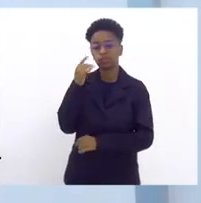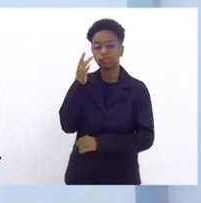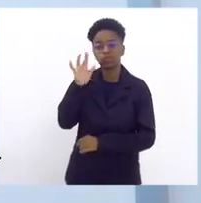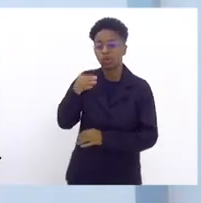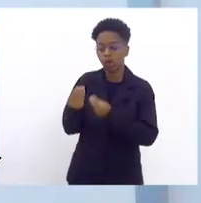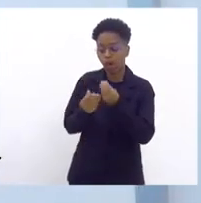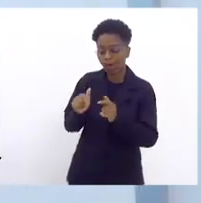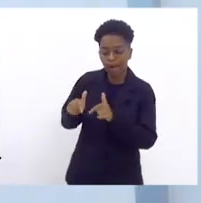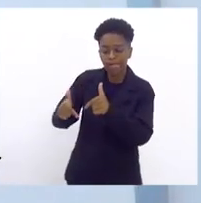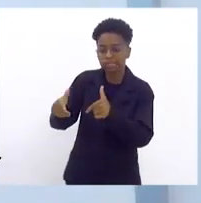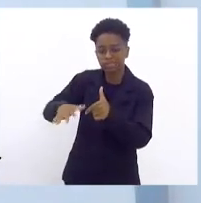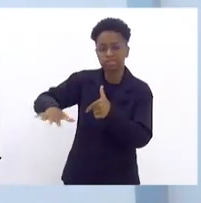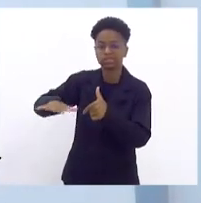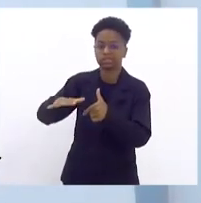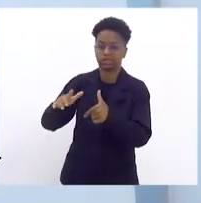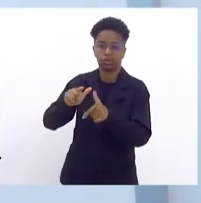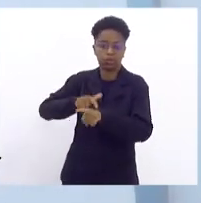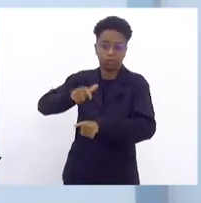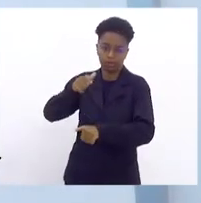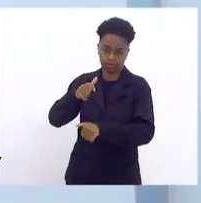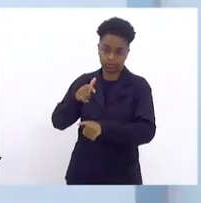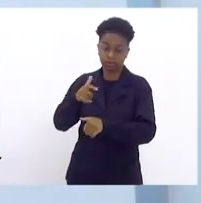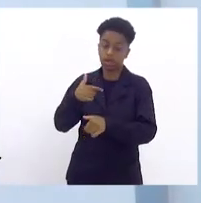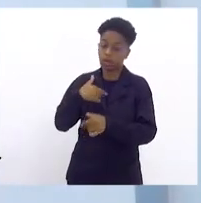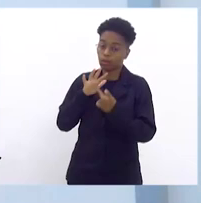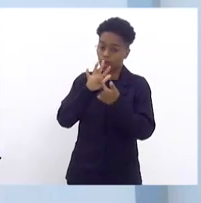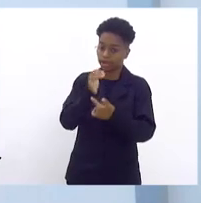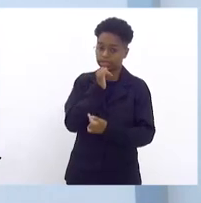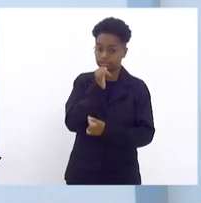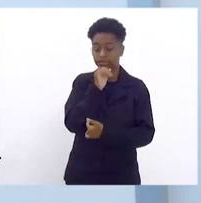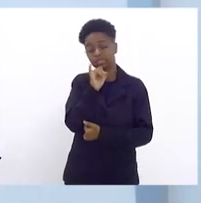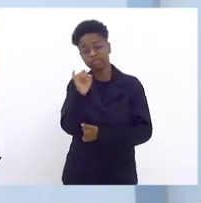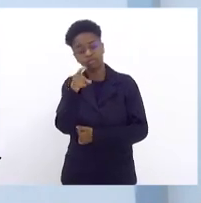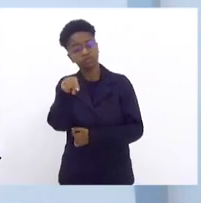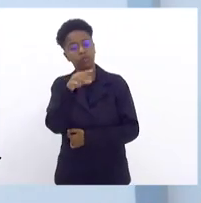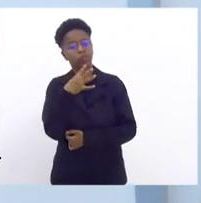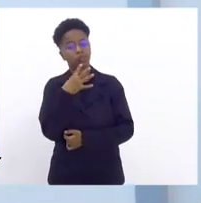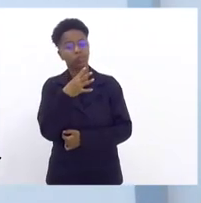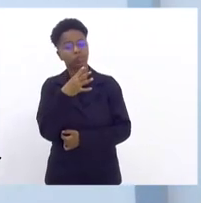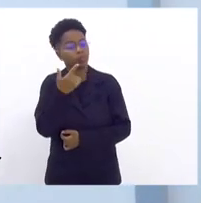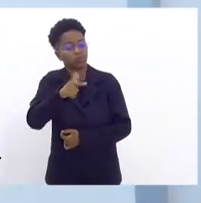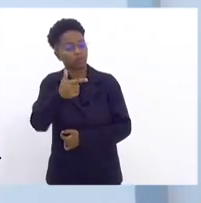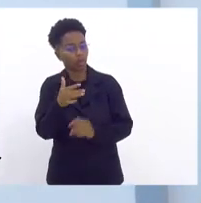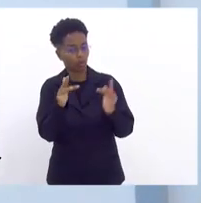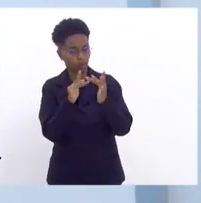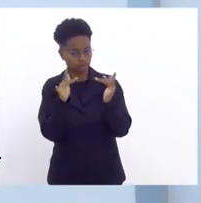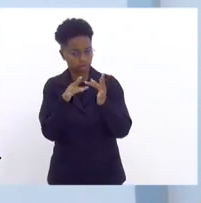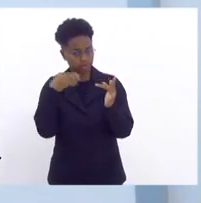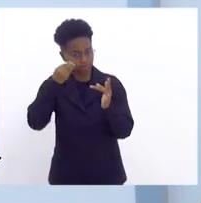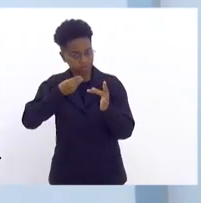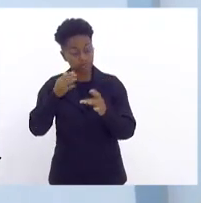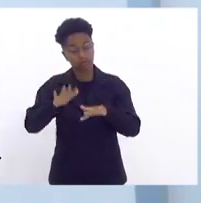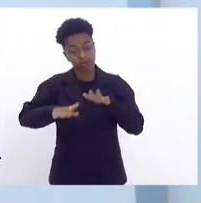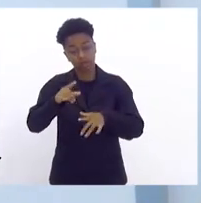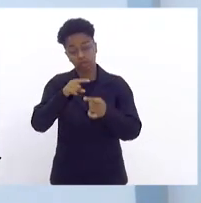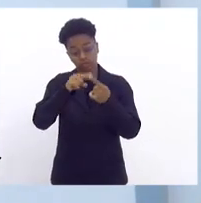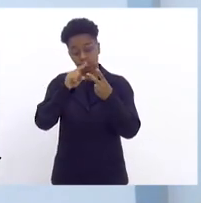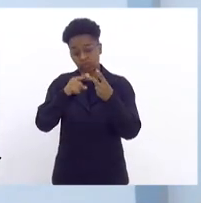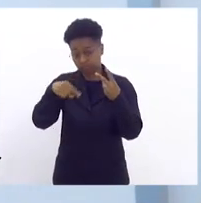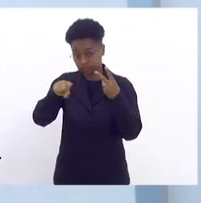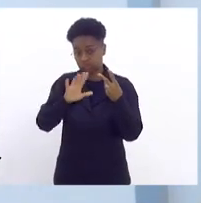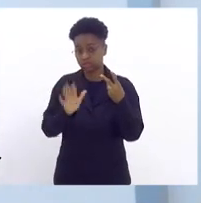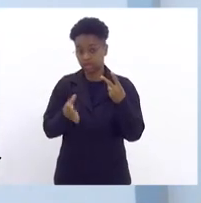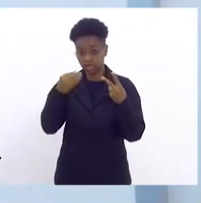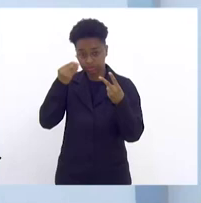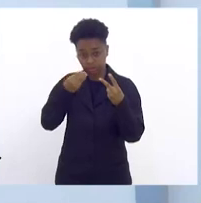aquela situação eu costumo dar exemplo para quem ainda não teve o contato com essas experiências duas que talvez você já tenha passado e você vai entender